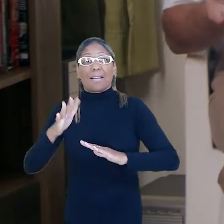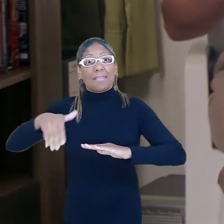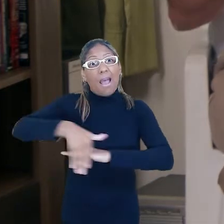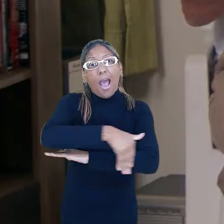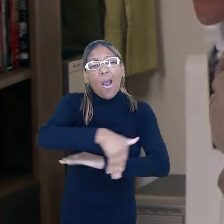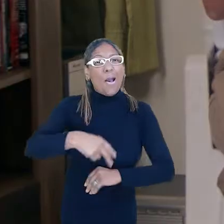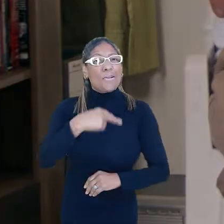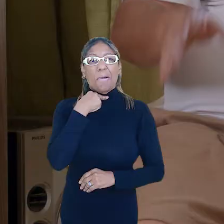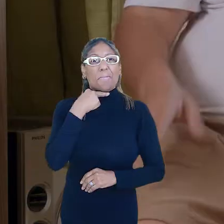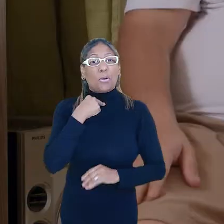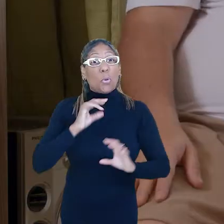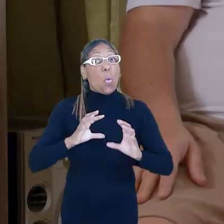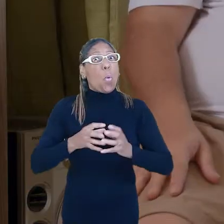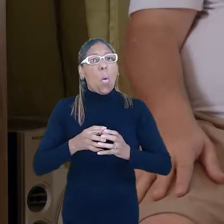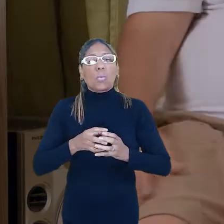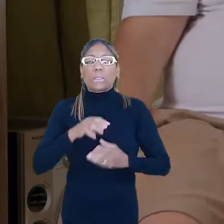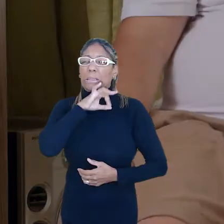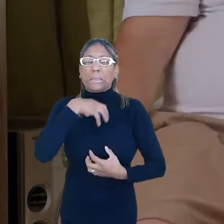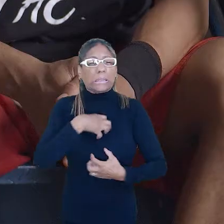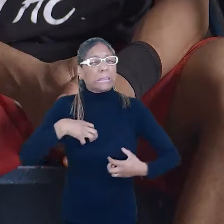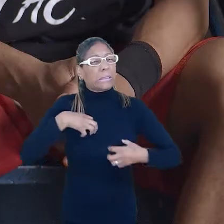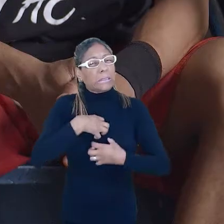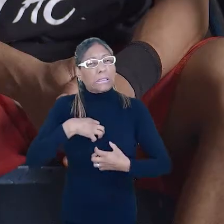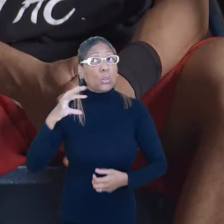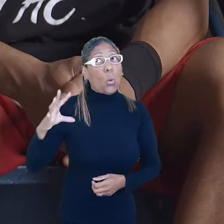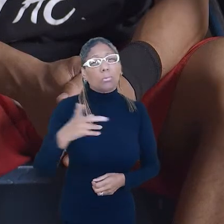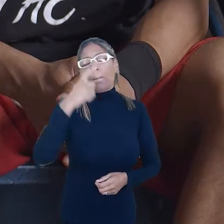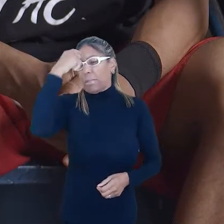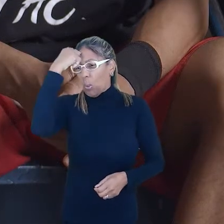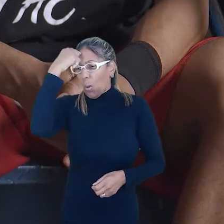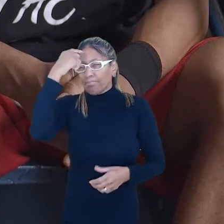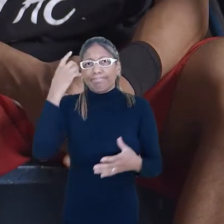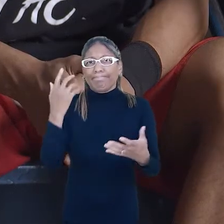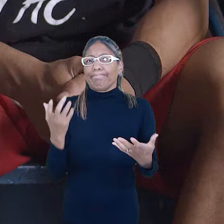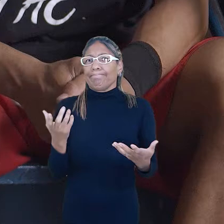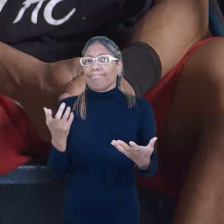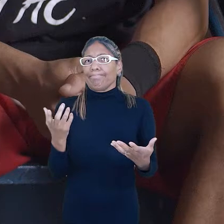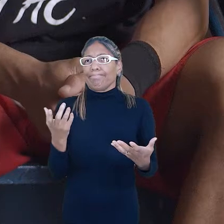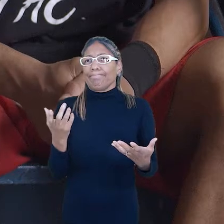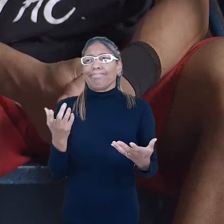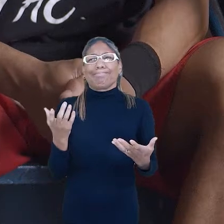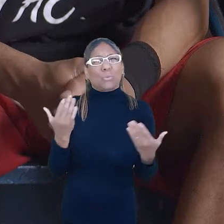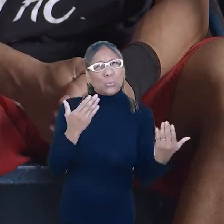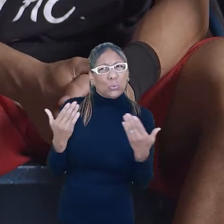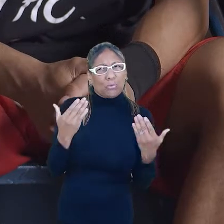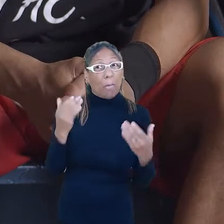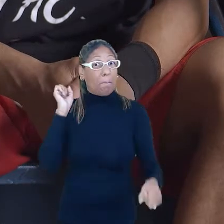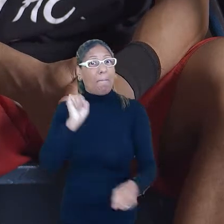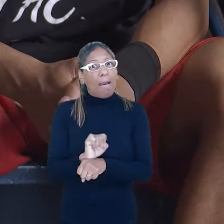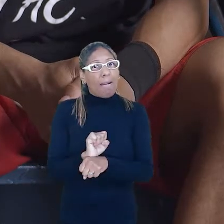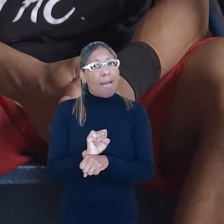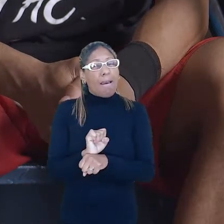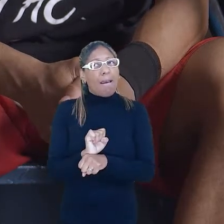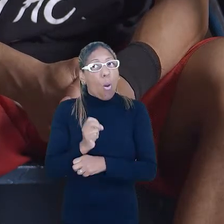rua era algo temeroso. Então pro grupo foi muito ruim. Passou na cabeça de vários aqui. João Paulo. Tipo, em dúvida,